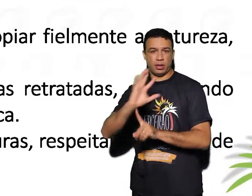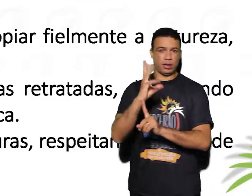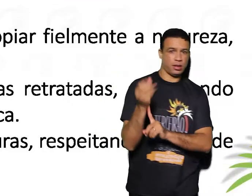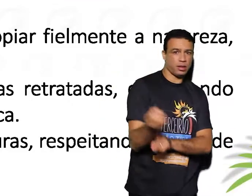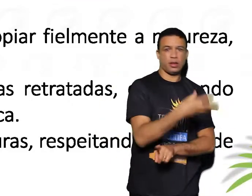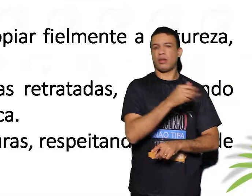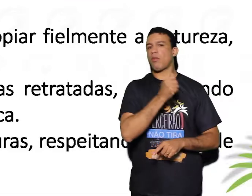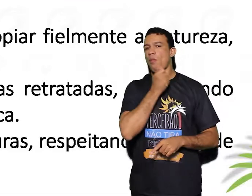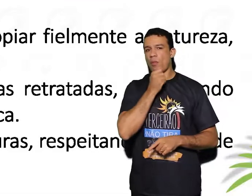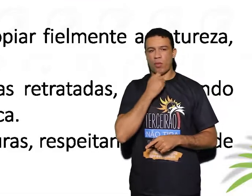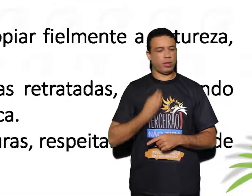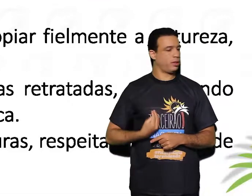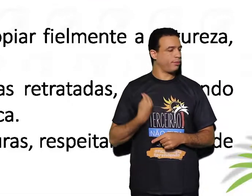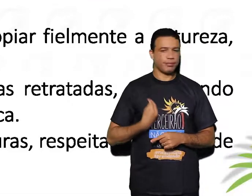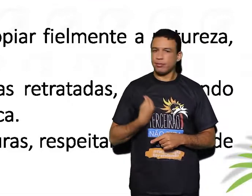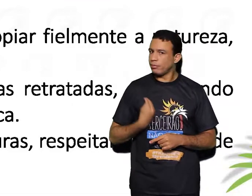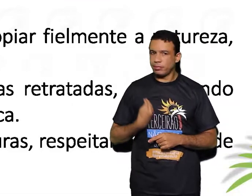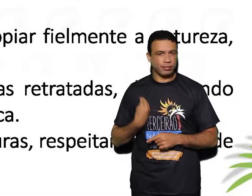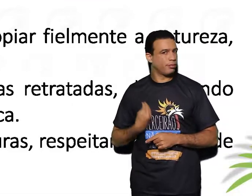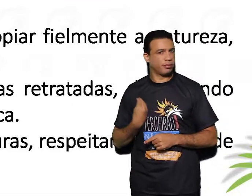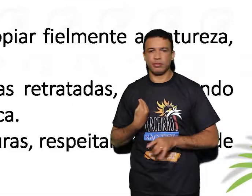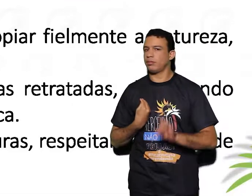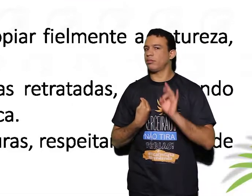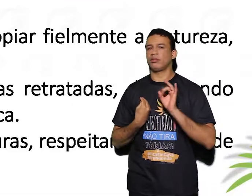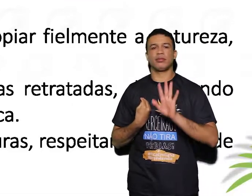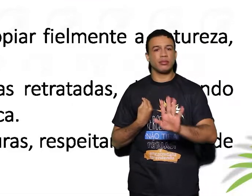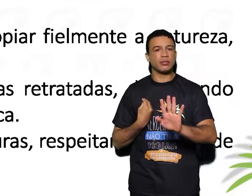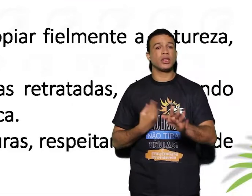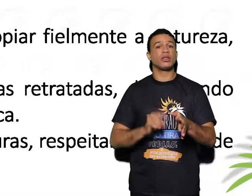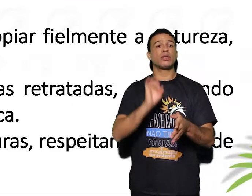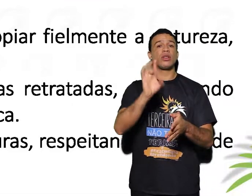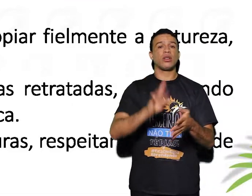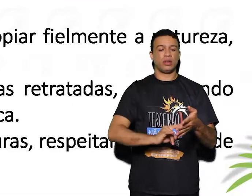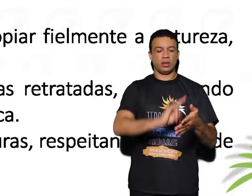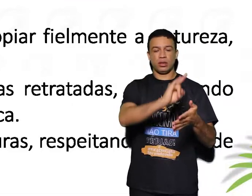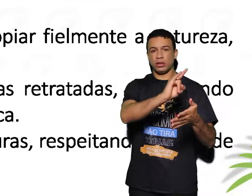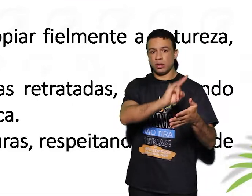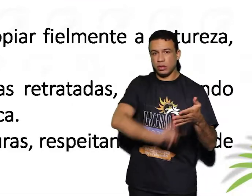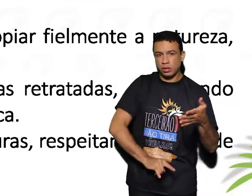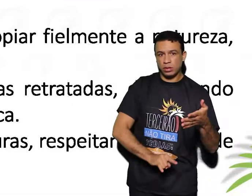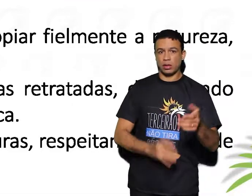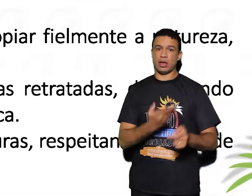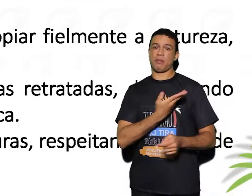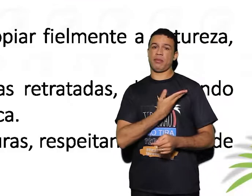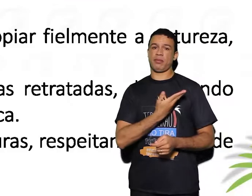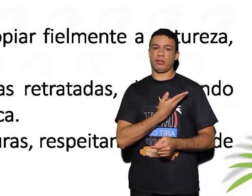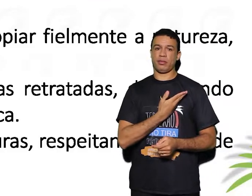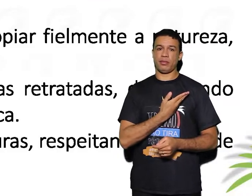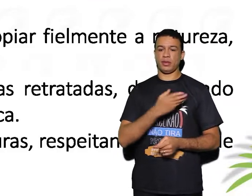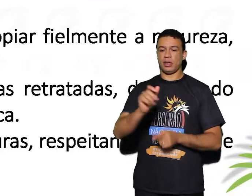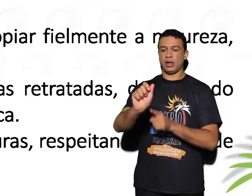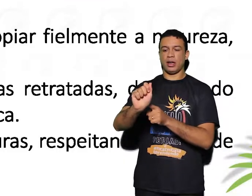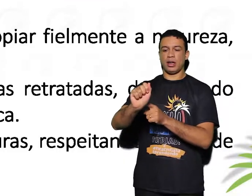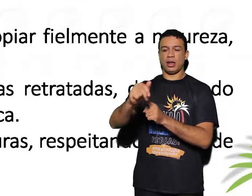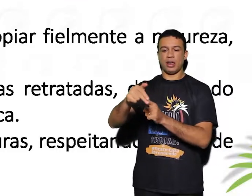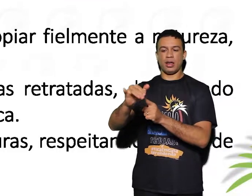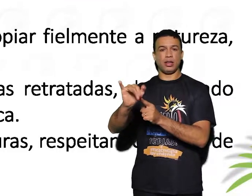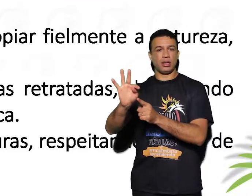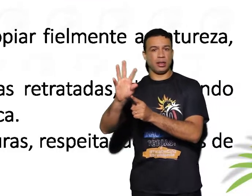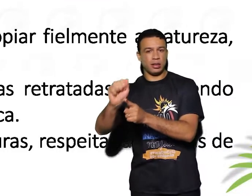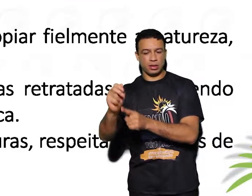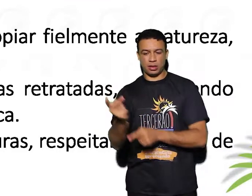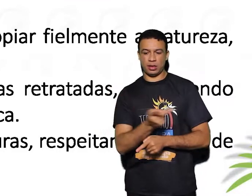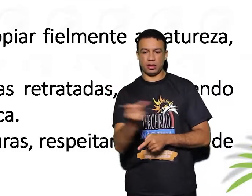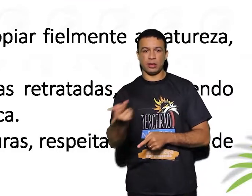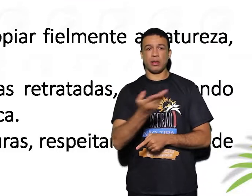Arte Moderna, a não ser a documentação que, por vias de amizade com a Tarsila, com a Anita, perdão, ela enviou